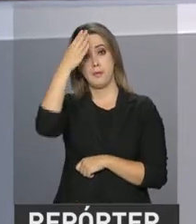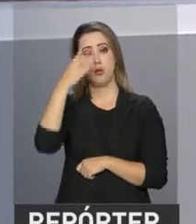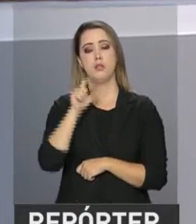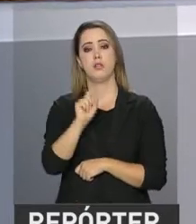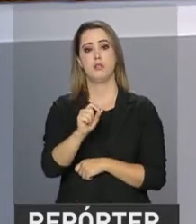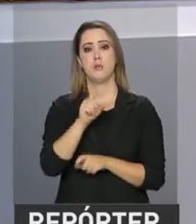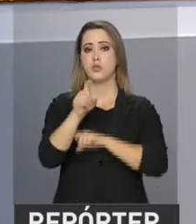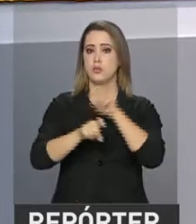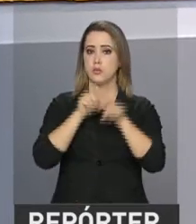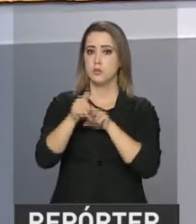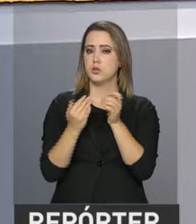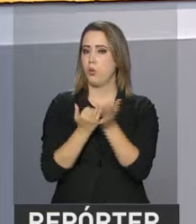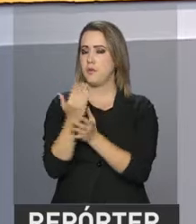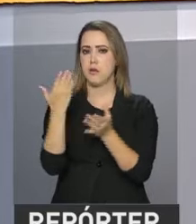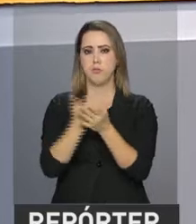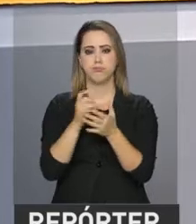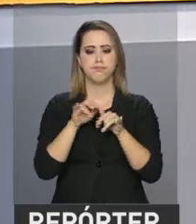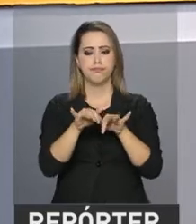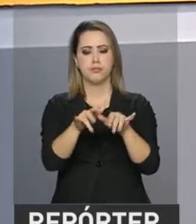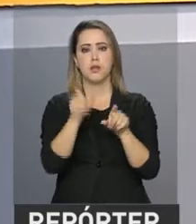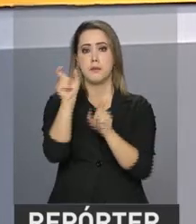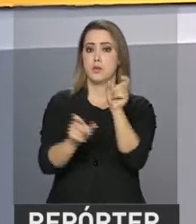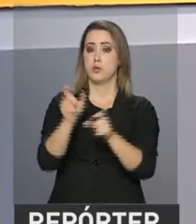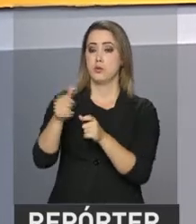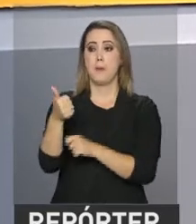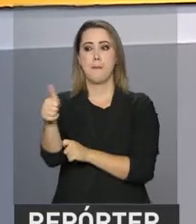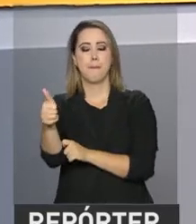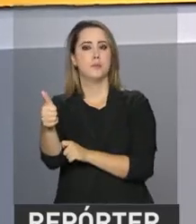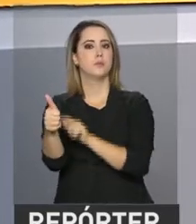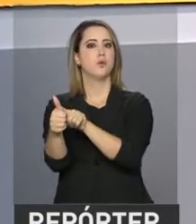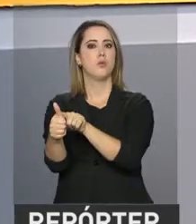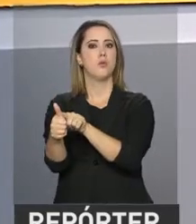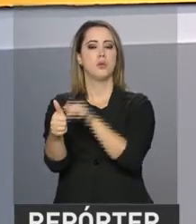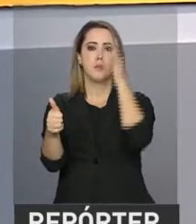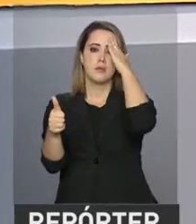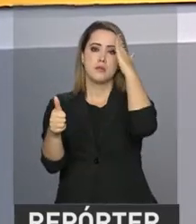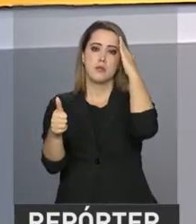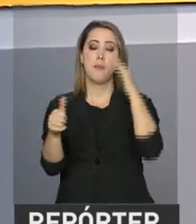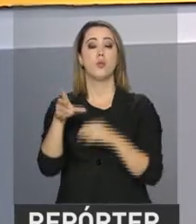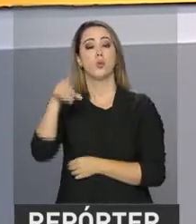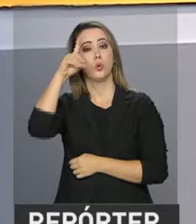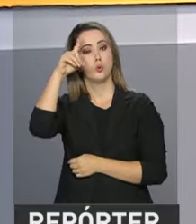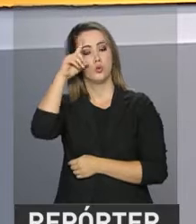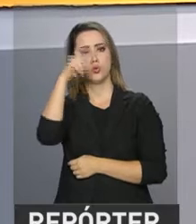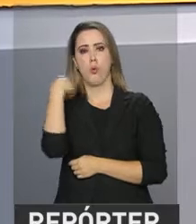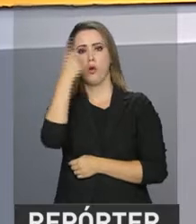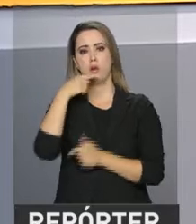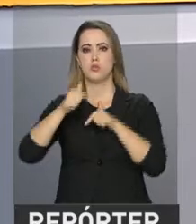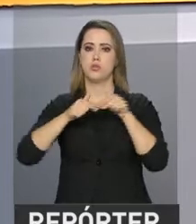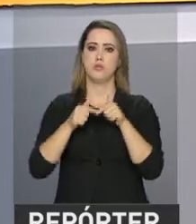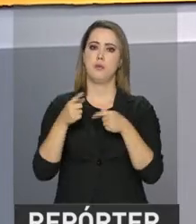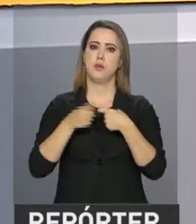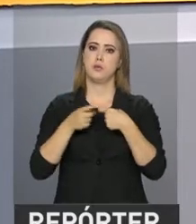desde a implantação do prontuário online até o ponto eletrônico para marcar a freqüência dos médicos para o ministro essas medidas vão melhorar